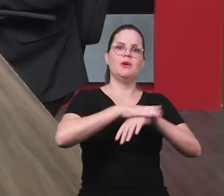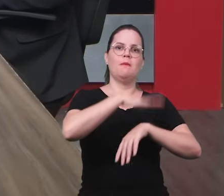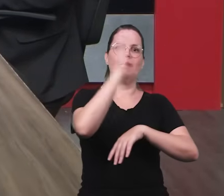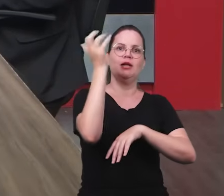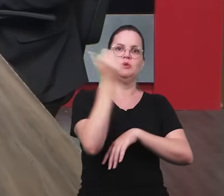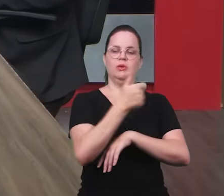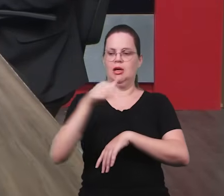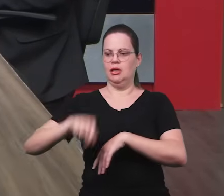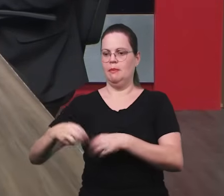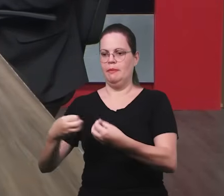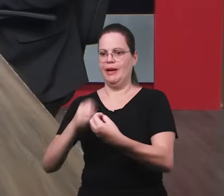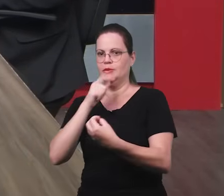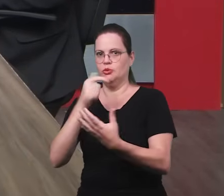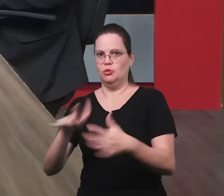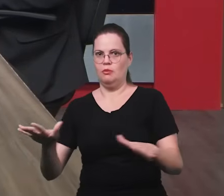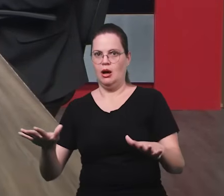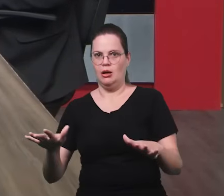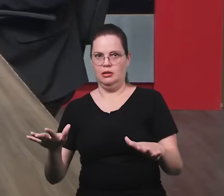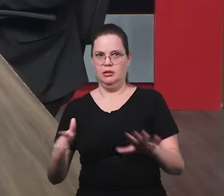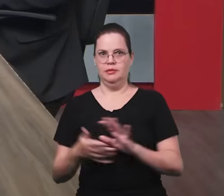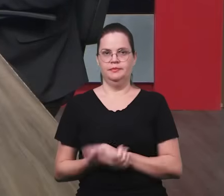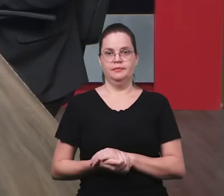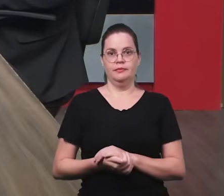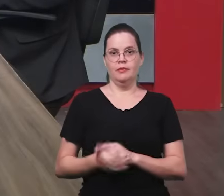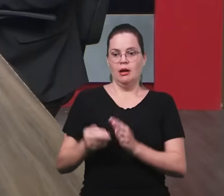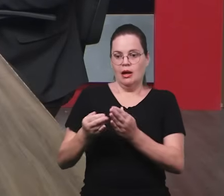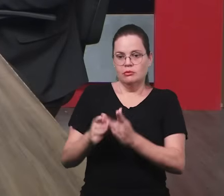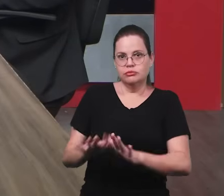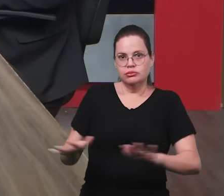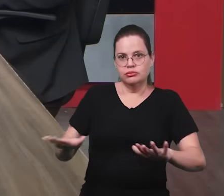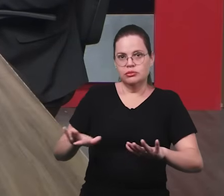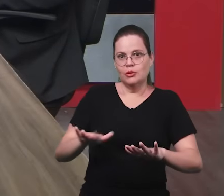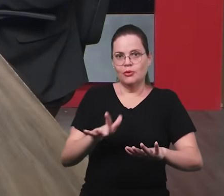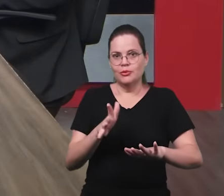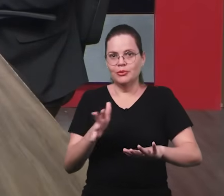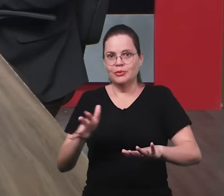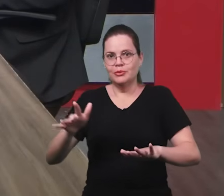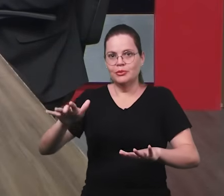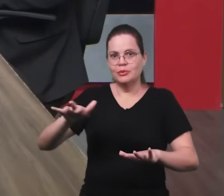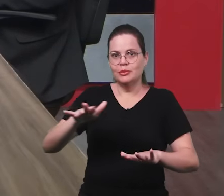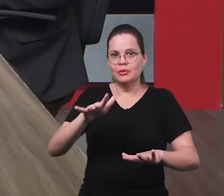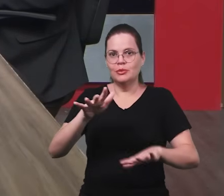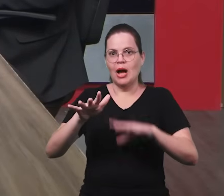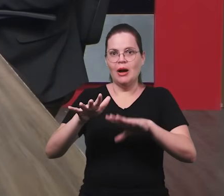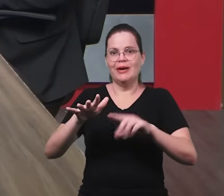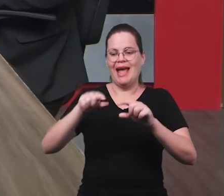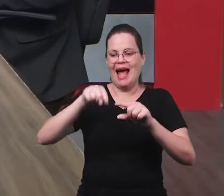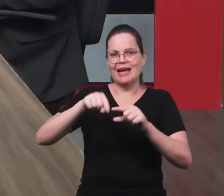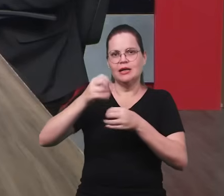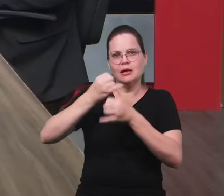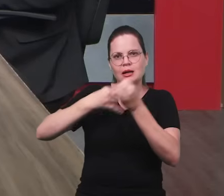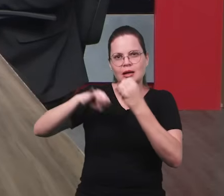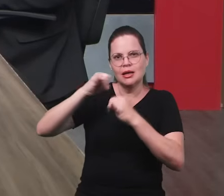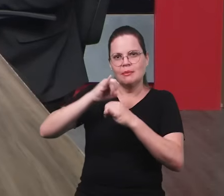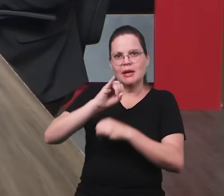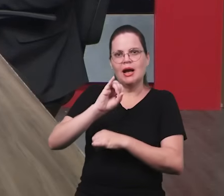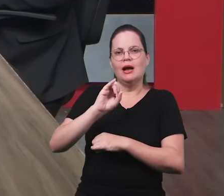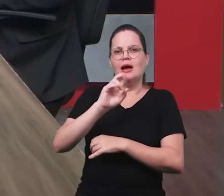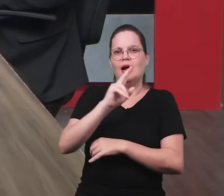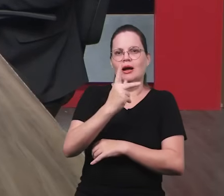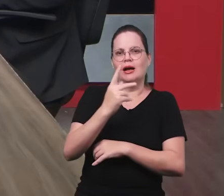nível do mar. Então, você tem o quê? A evaporação ali, ela faz com que as moléculas de água, o